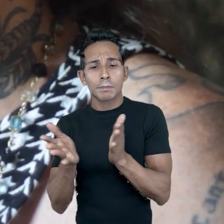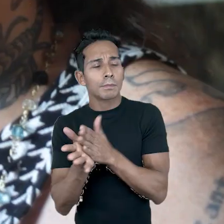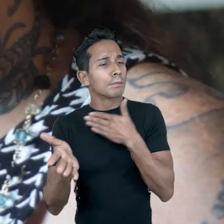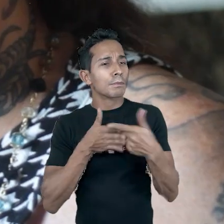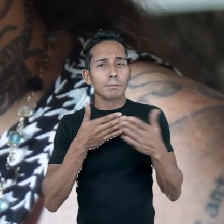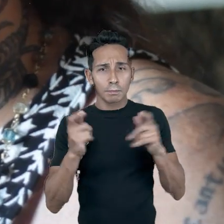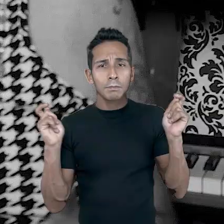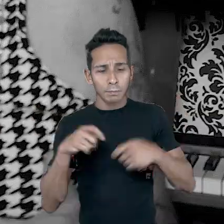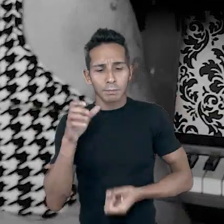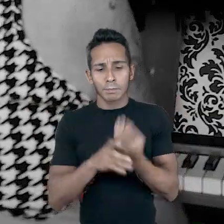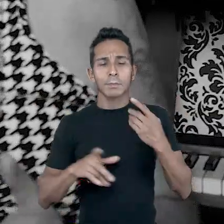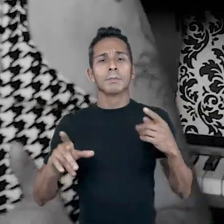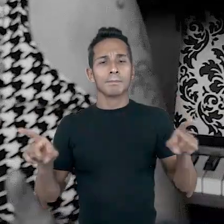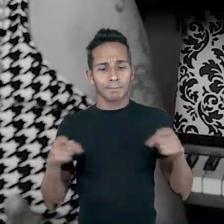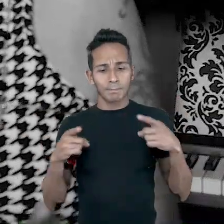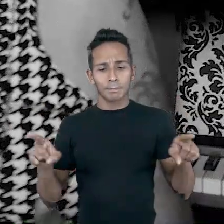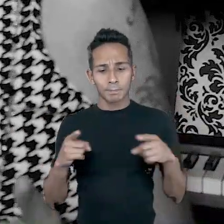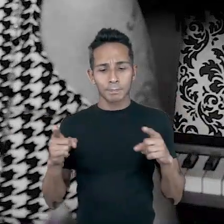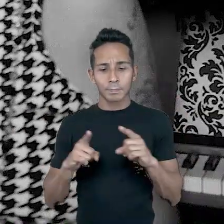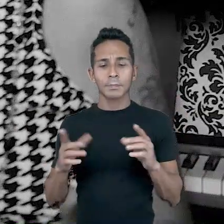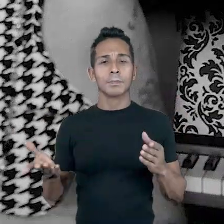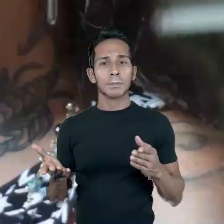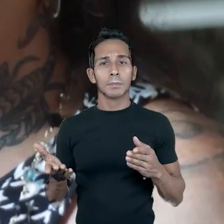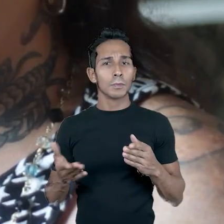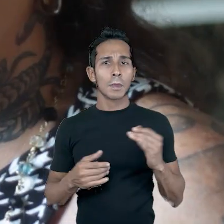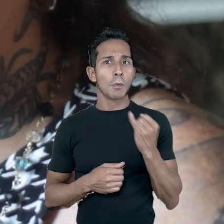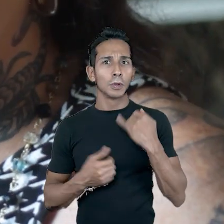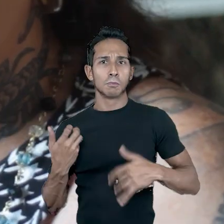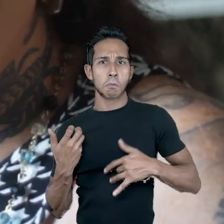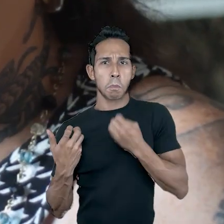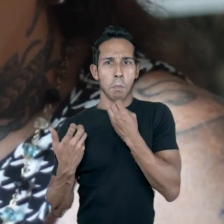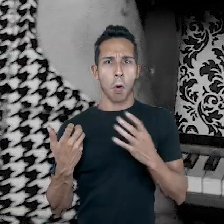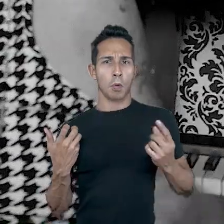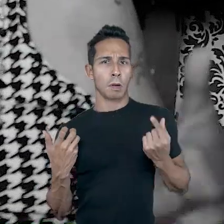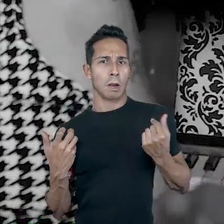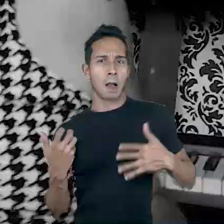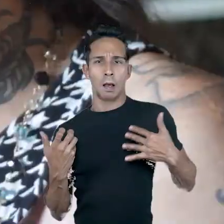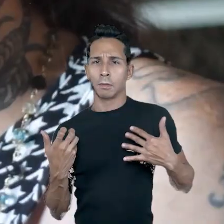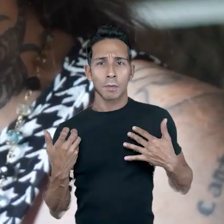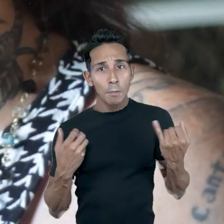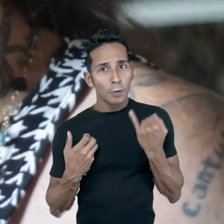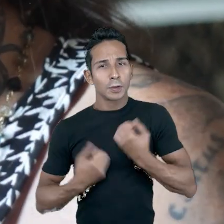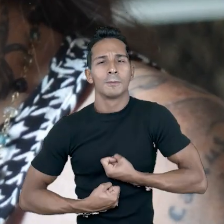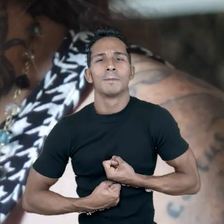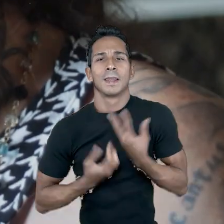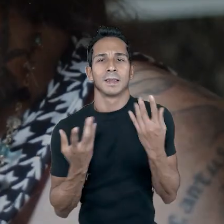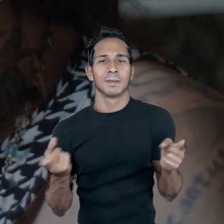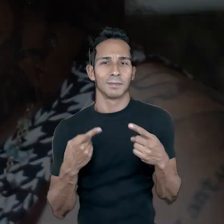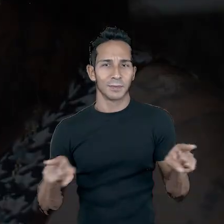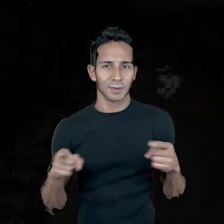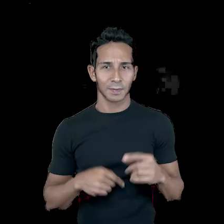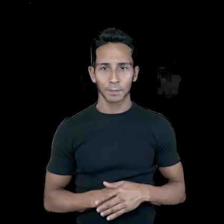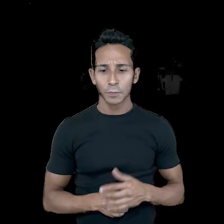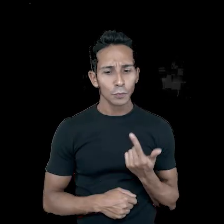independente do instrumento que você tenha, né? Punk me ensinou muito isso, que não importa o instrumento que você tem, importa o que você quer passar e como você está